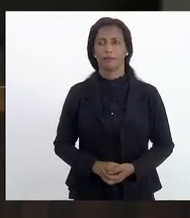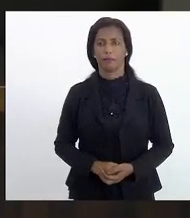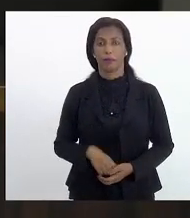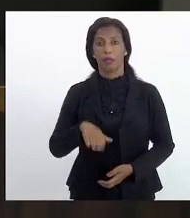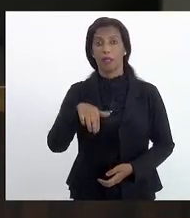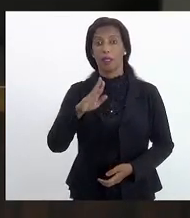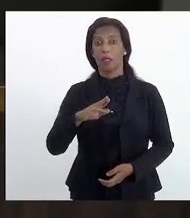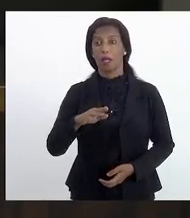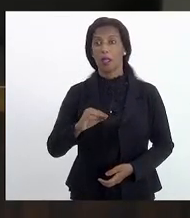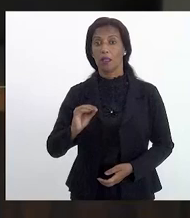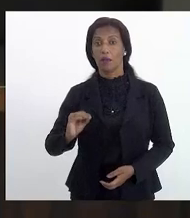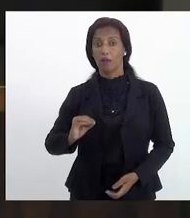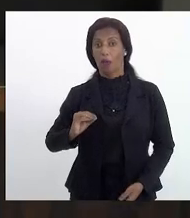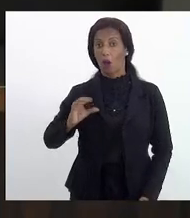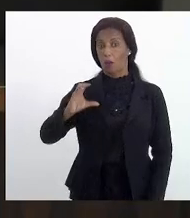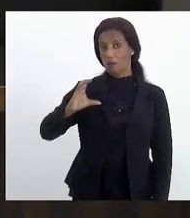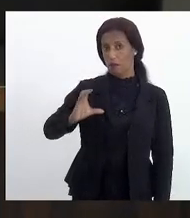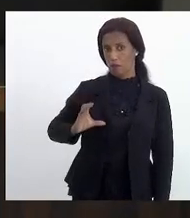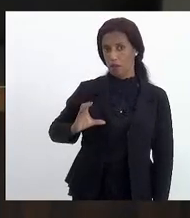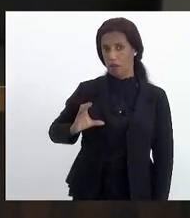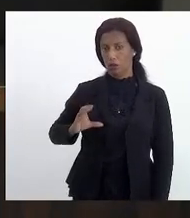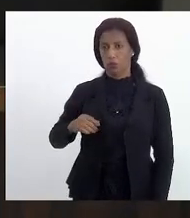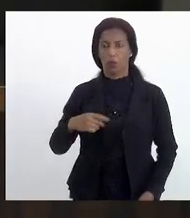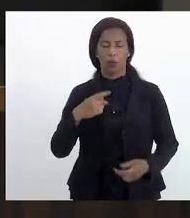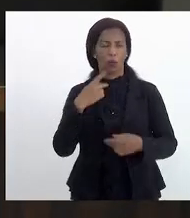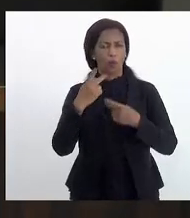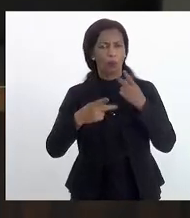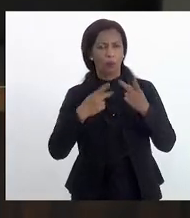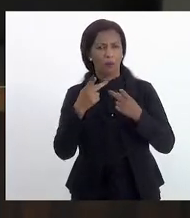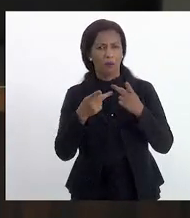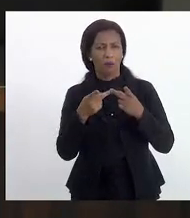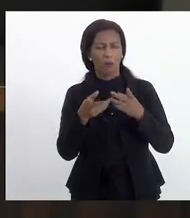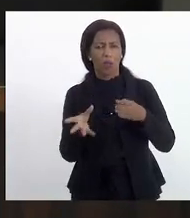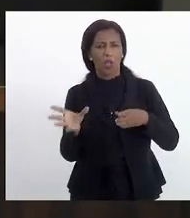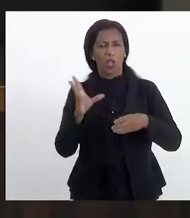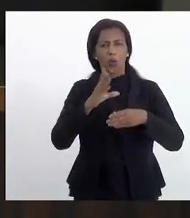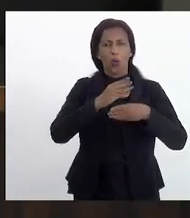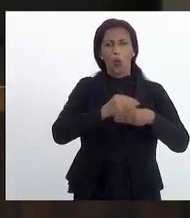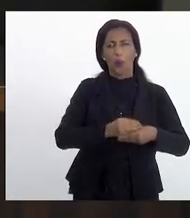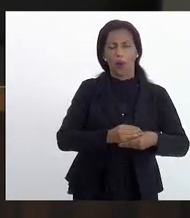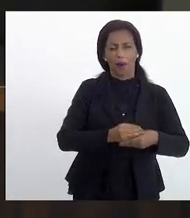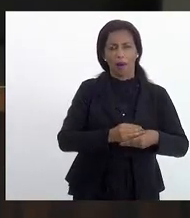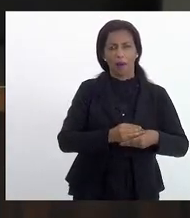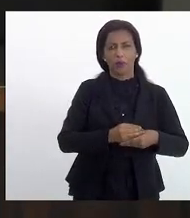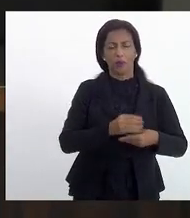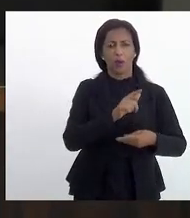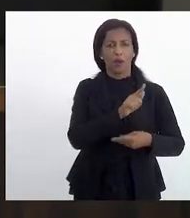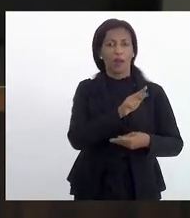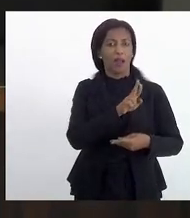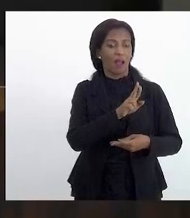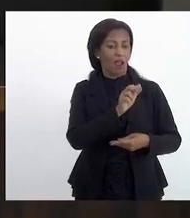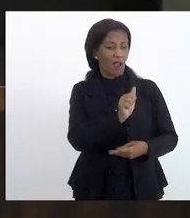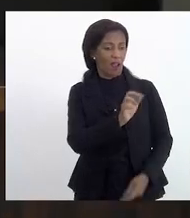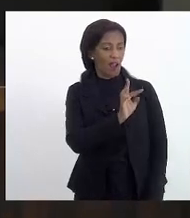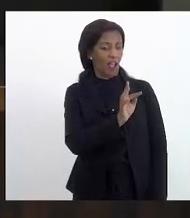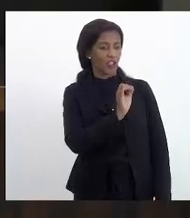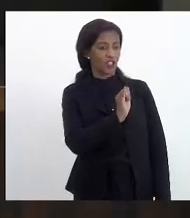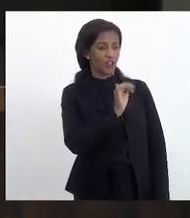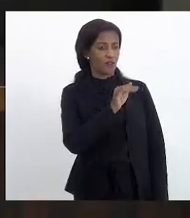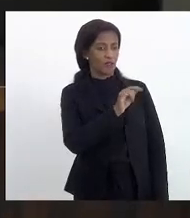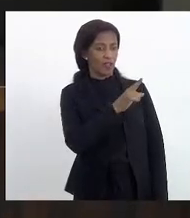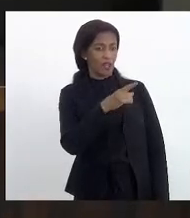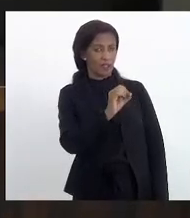teve aumento é uma coisa, quem teve, como fala, incorporado alguma gratificação é diferente. Então, mas não vamos